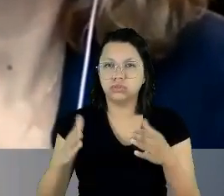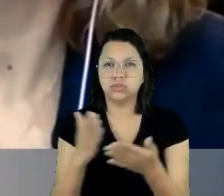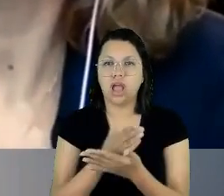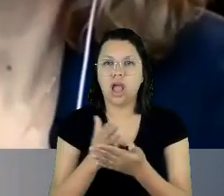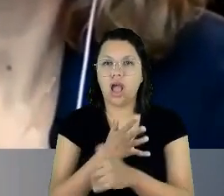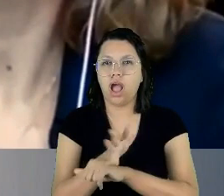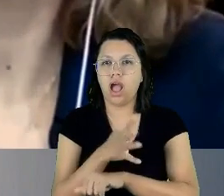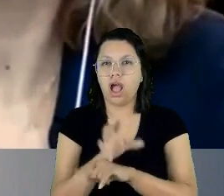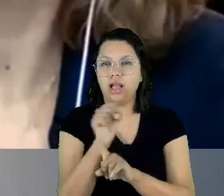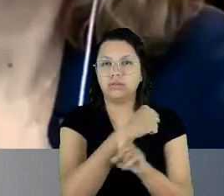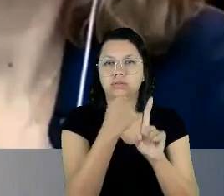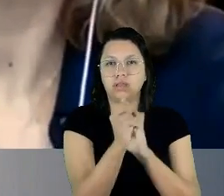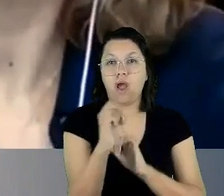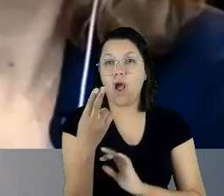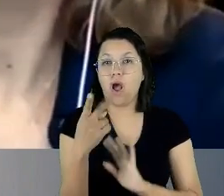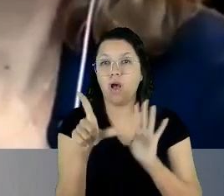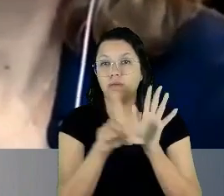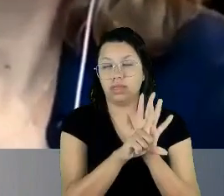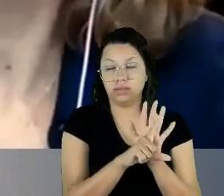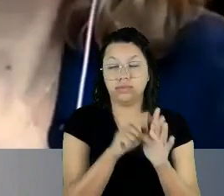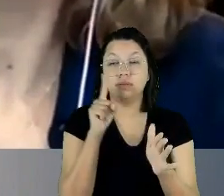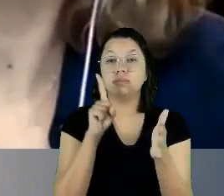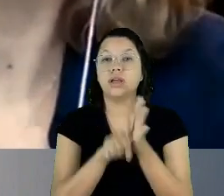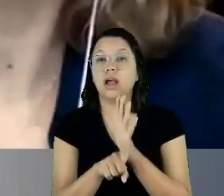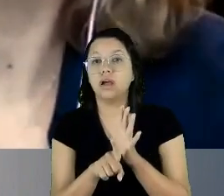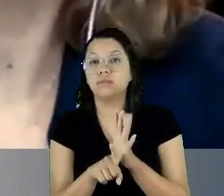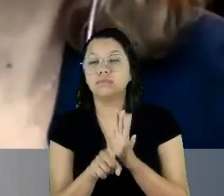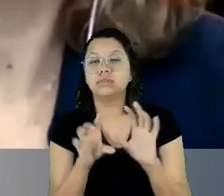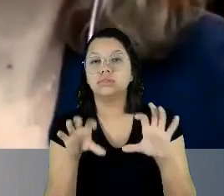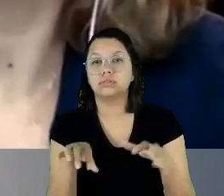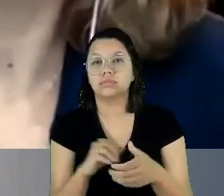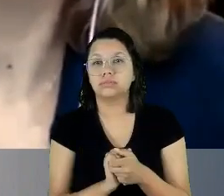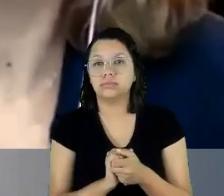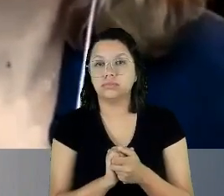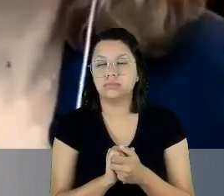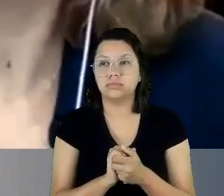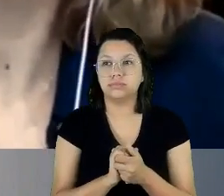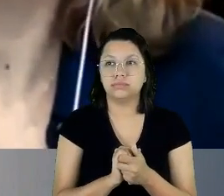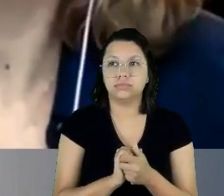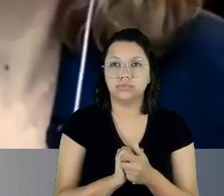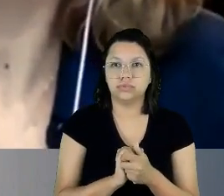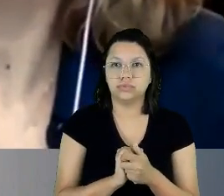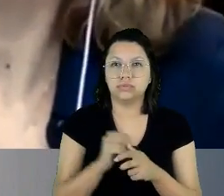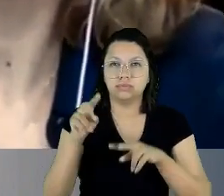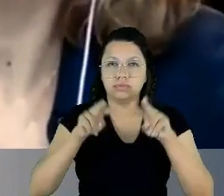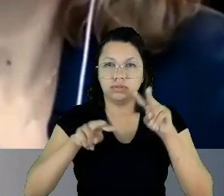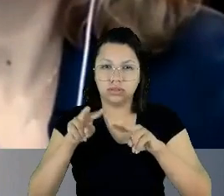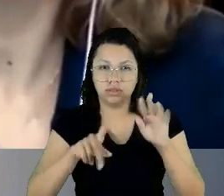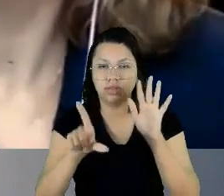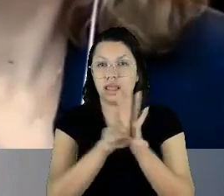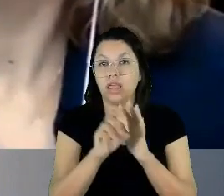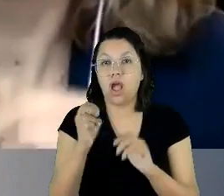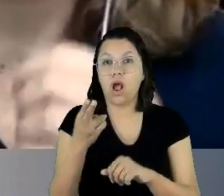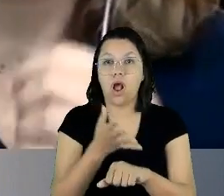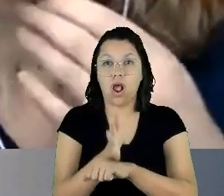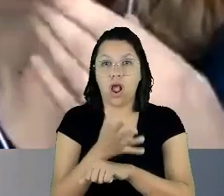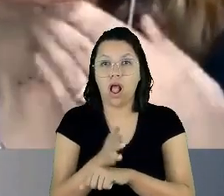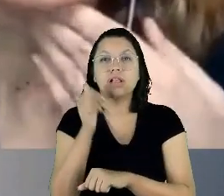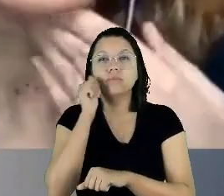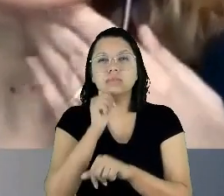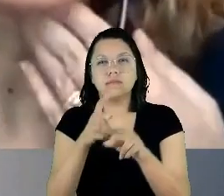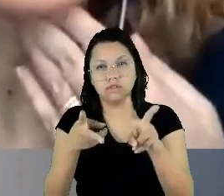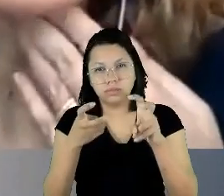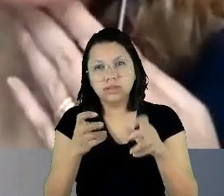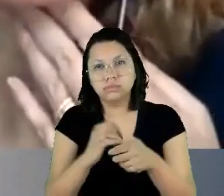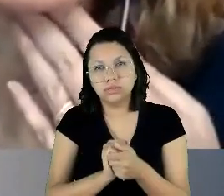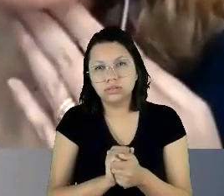determinada prática social ou lei. A pergunta é a seguinte, ao se analisar determinada lei ou prática: as mulheres foram